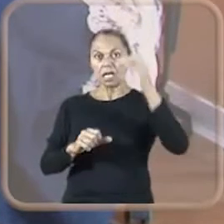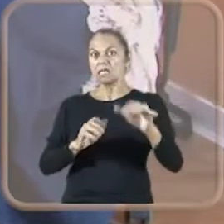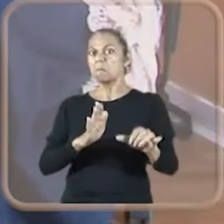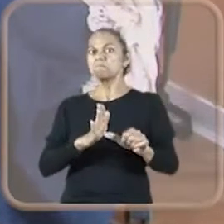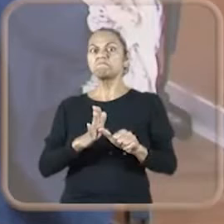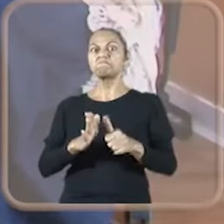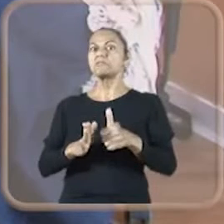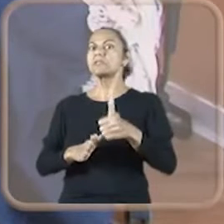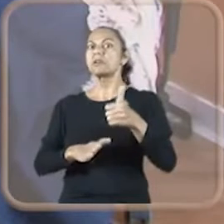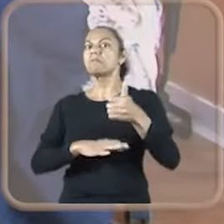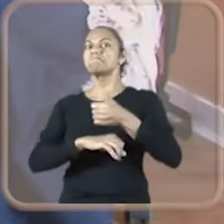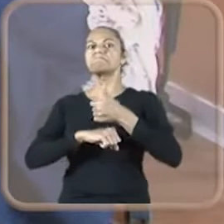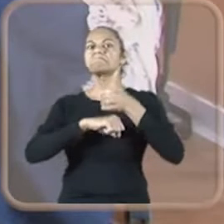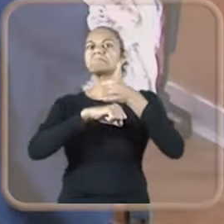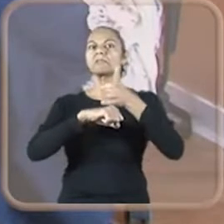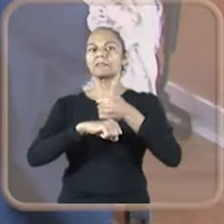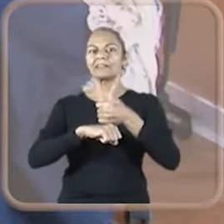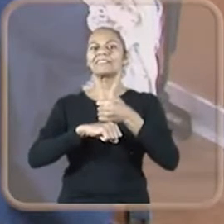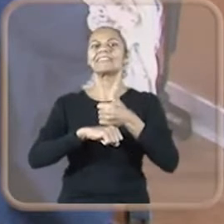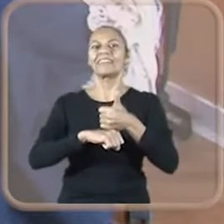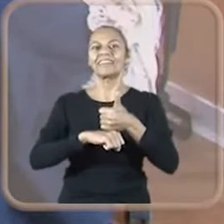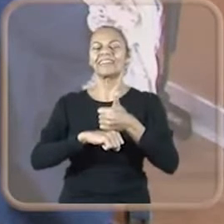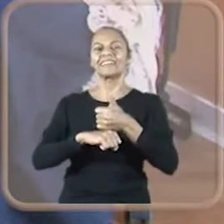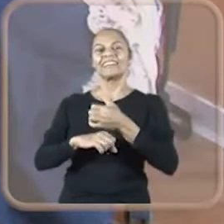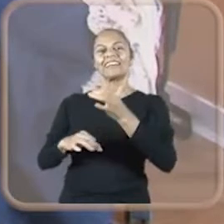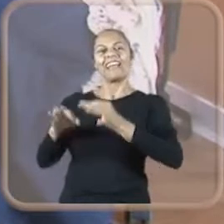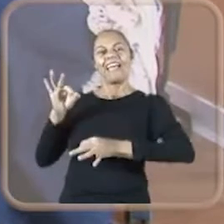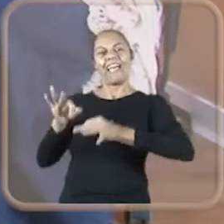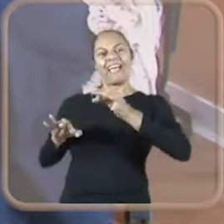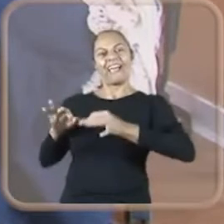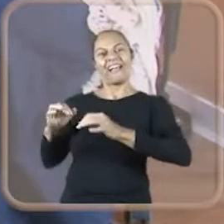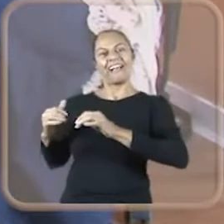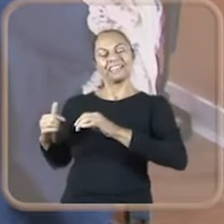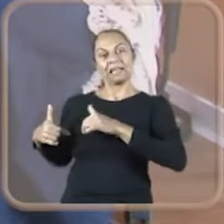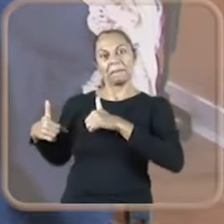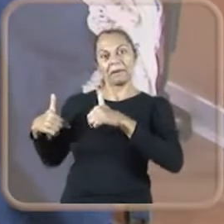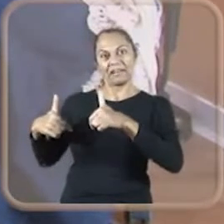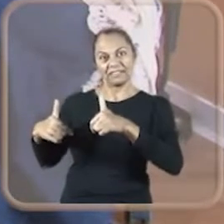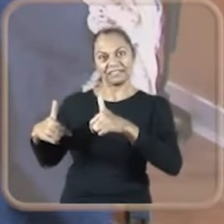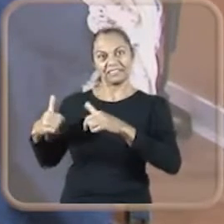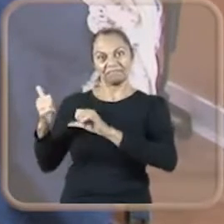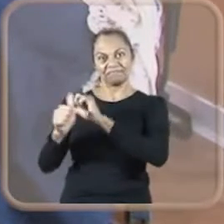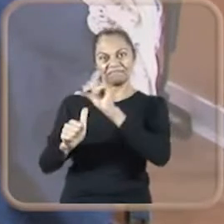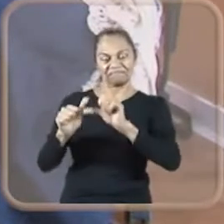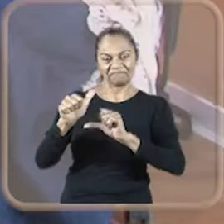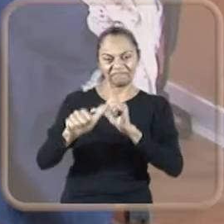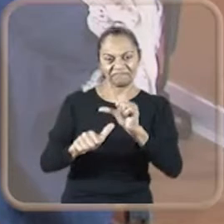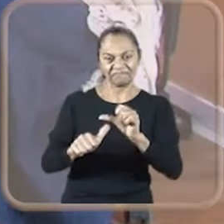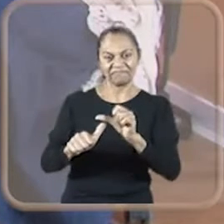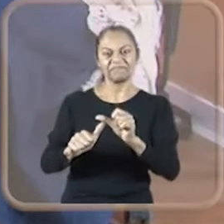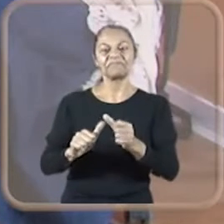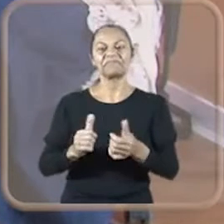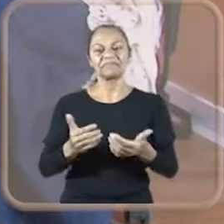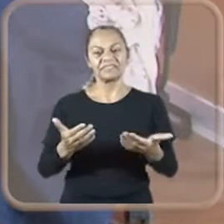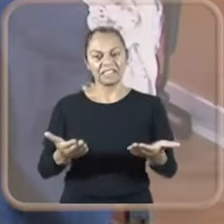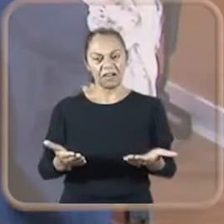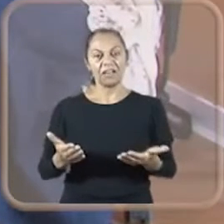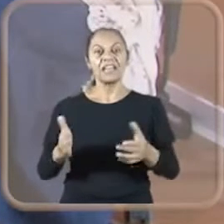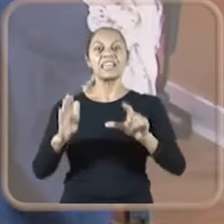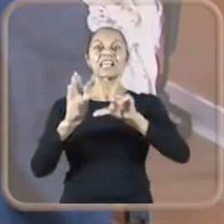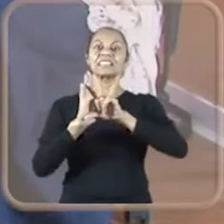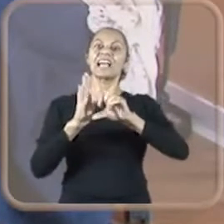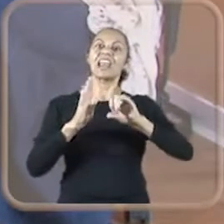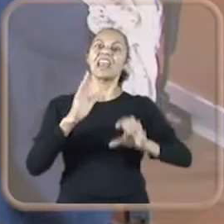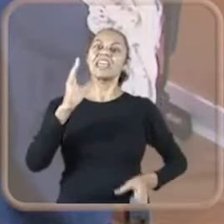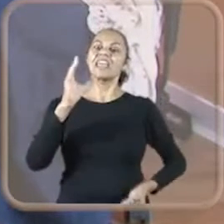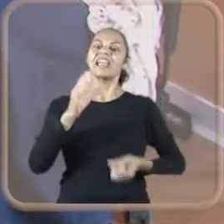nas práticas restaurativas, reconhecido pelo CNJ, o nosso Conselho Nacional de Justiça. E através da Lei